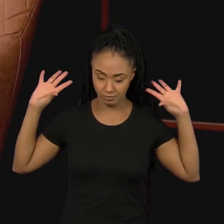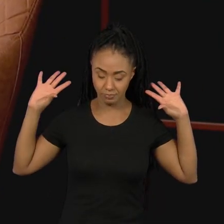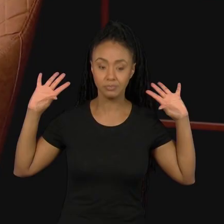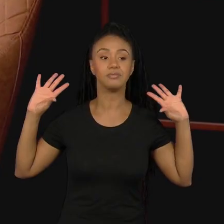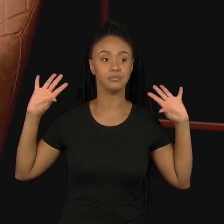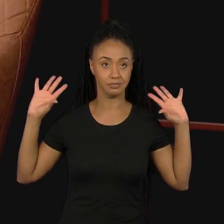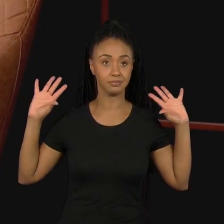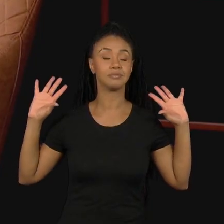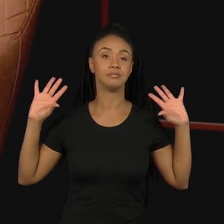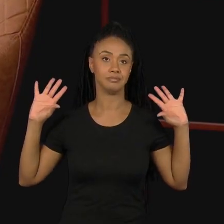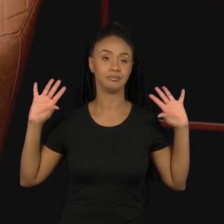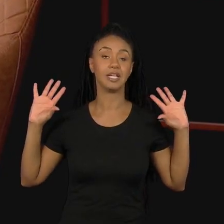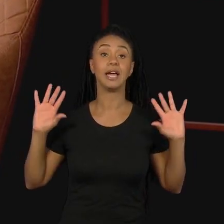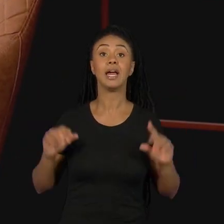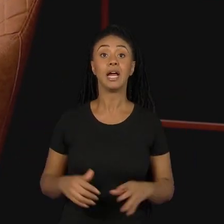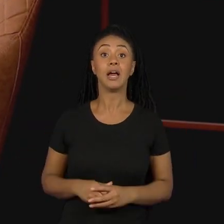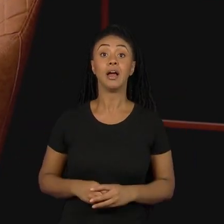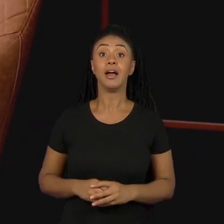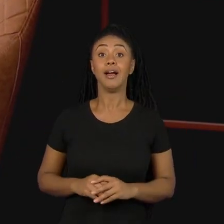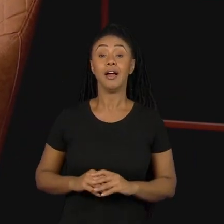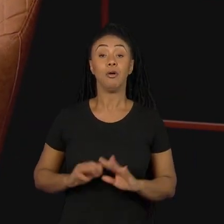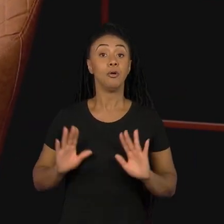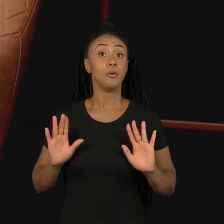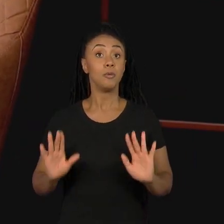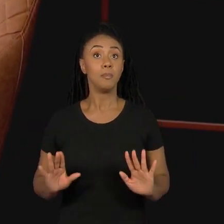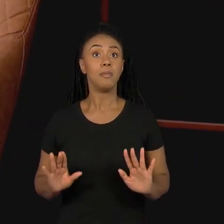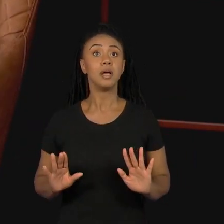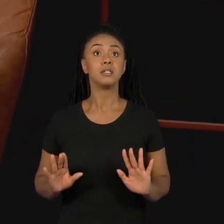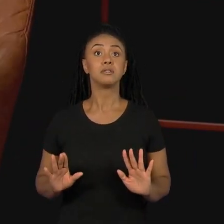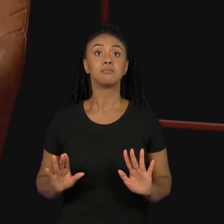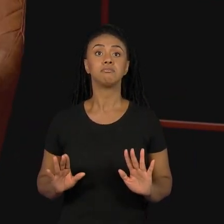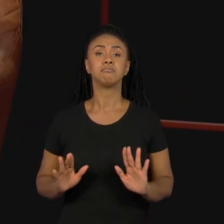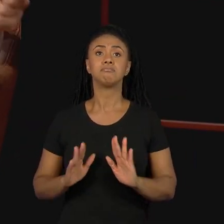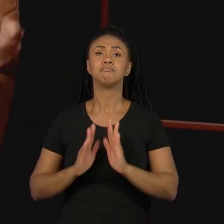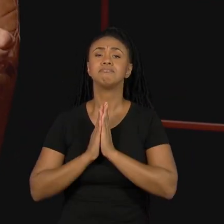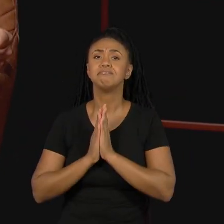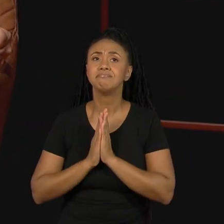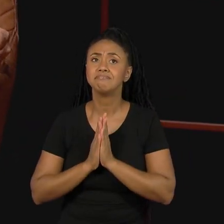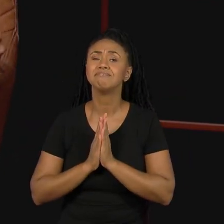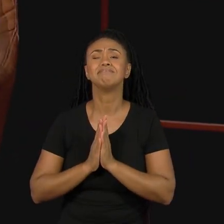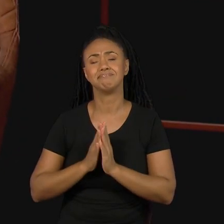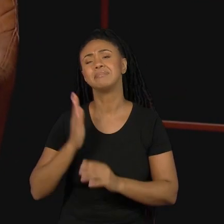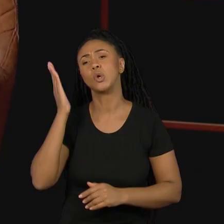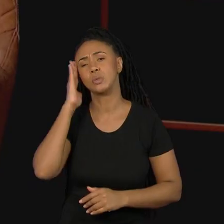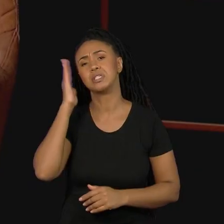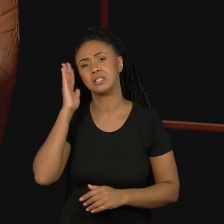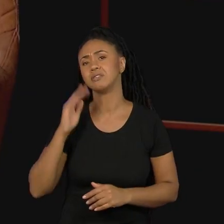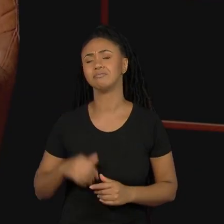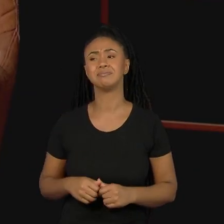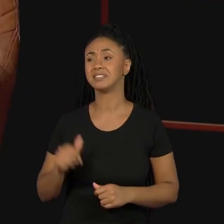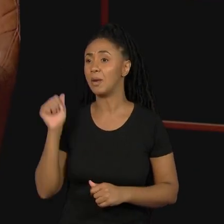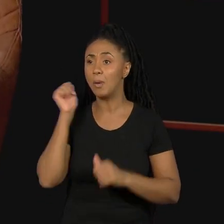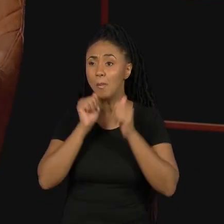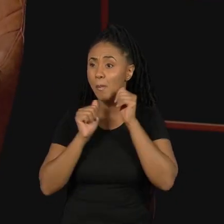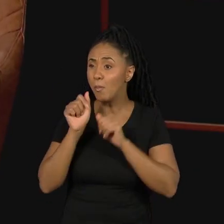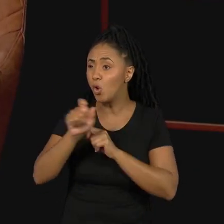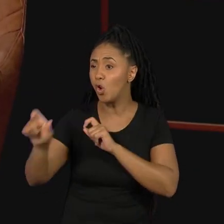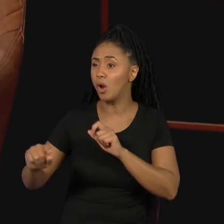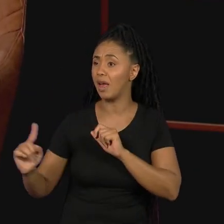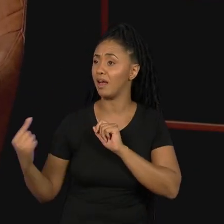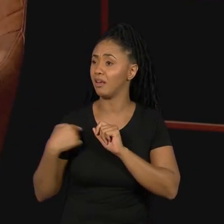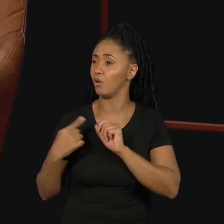nesse quesito. E dou graças a Deus por toda mulher que passou perto de mim. Que